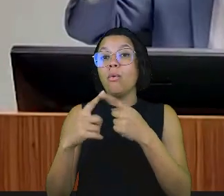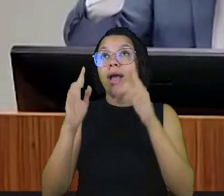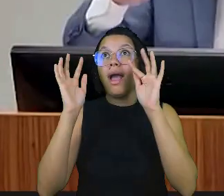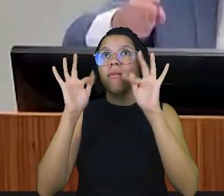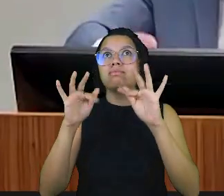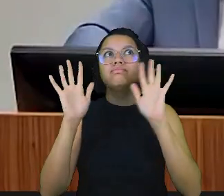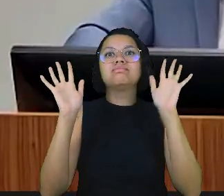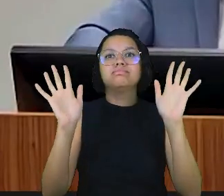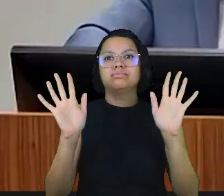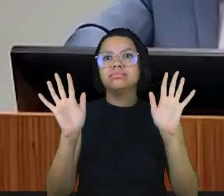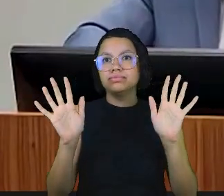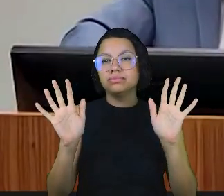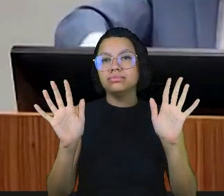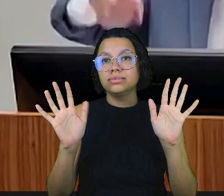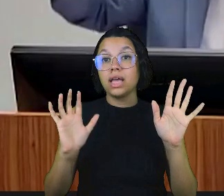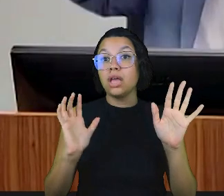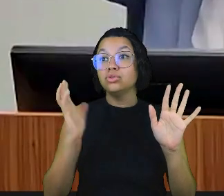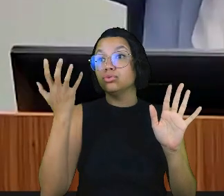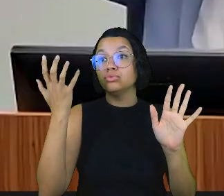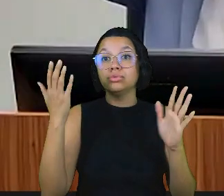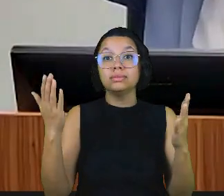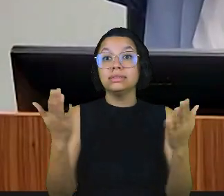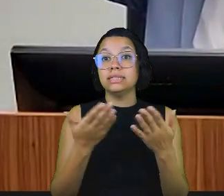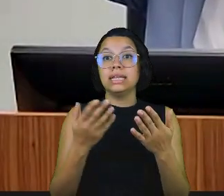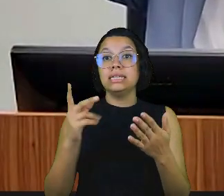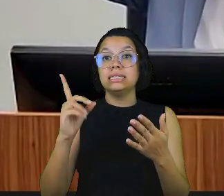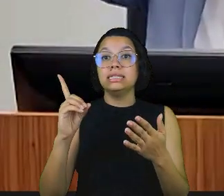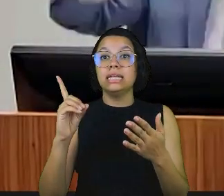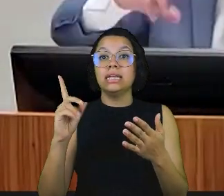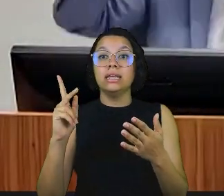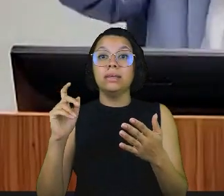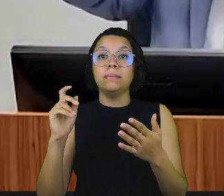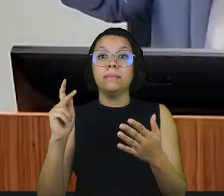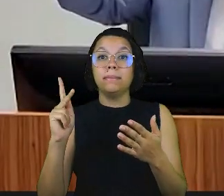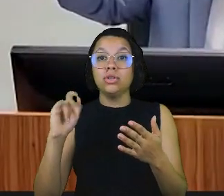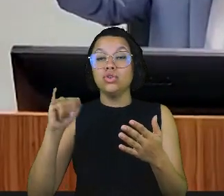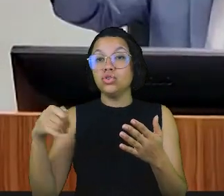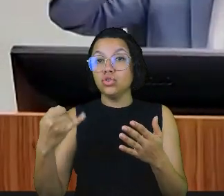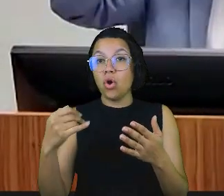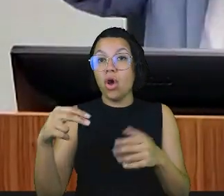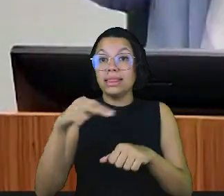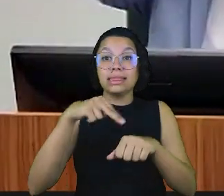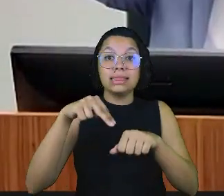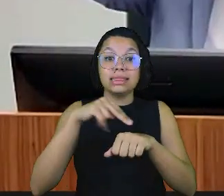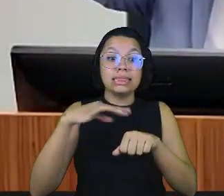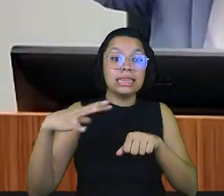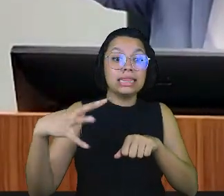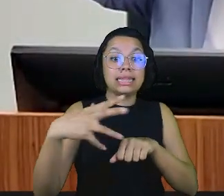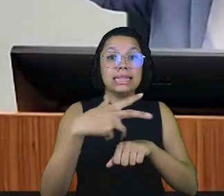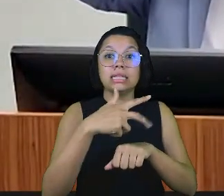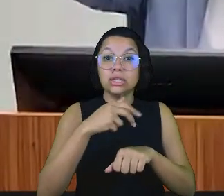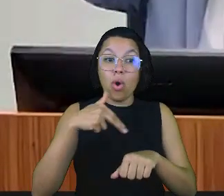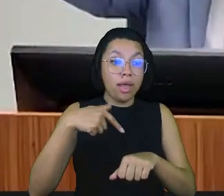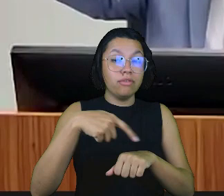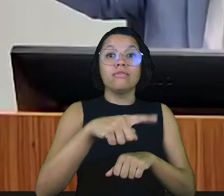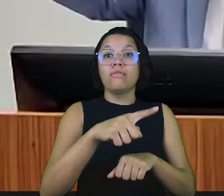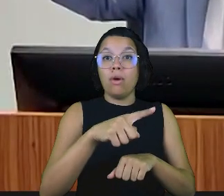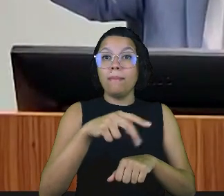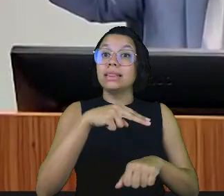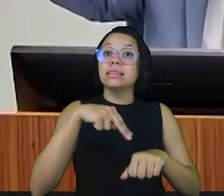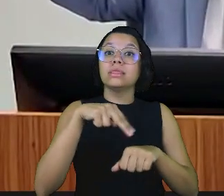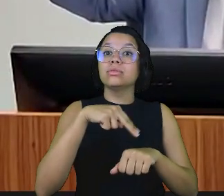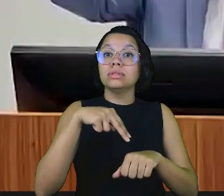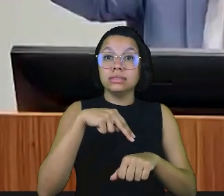a solução desse DPJ se nacionalizou, se encaminhou, melhor dizendo, para a nacionalização, porque nós